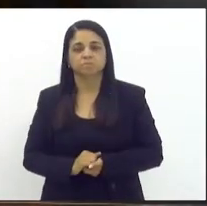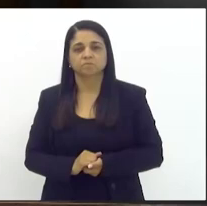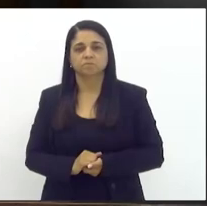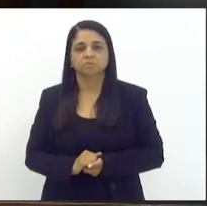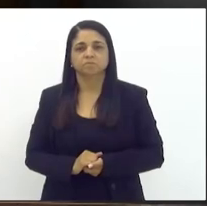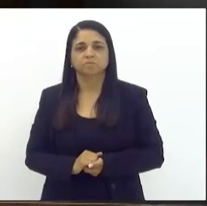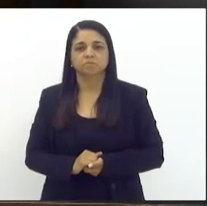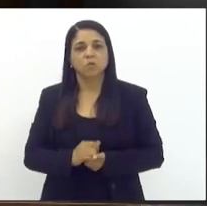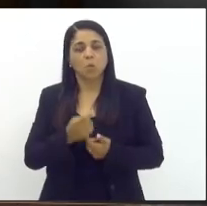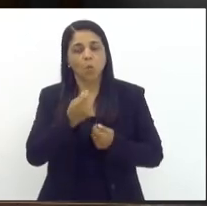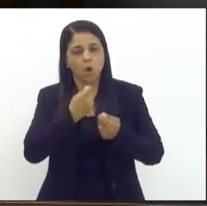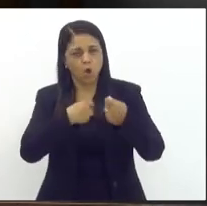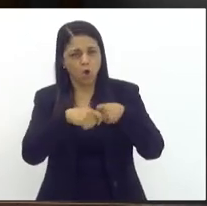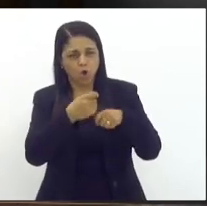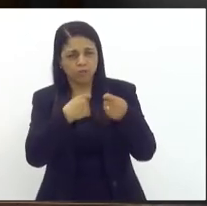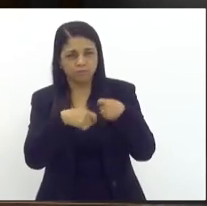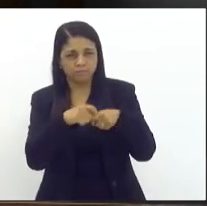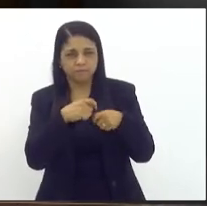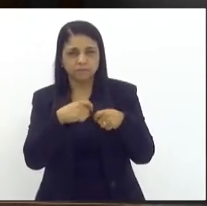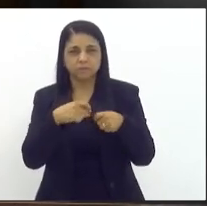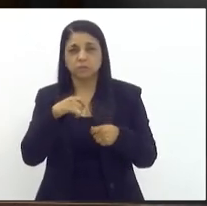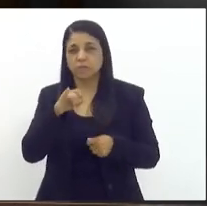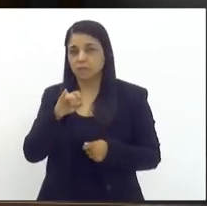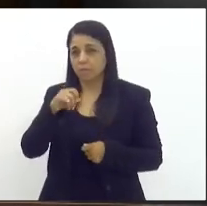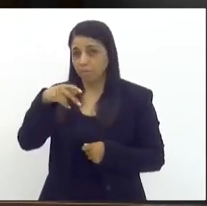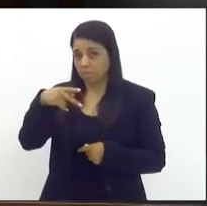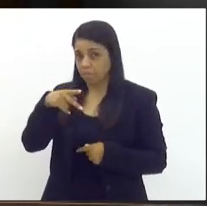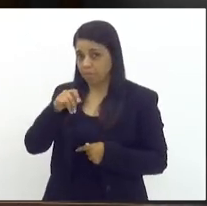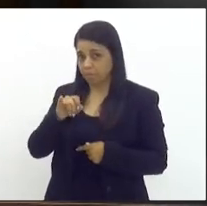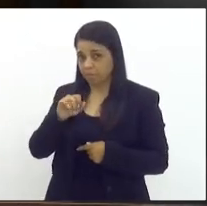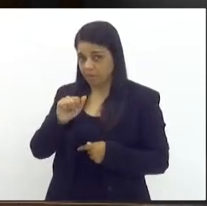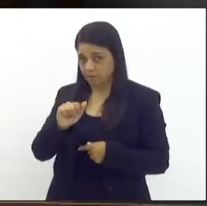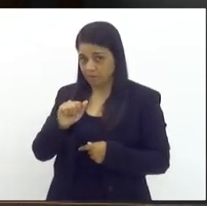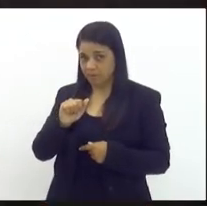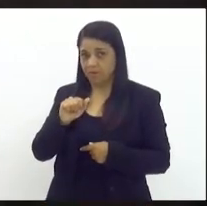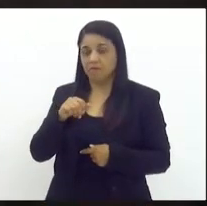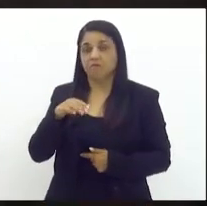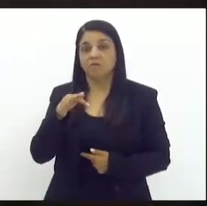o nosso economista do ipea Fernando gaiger